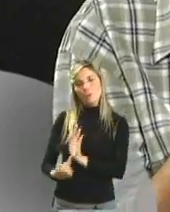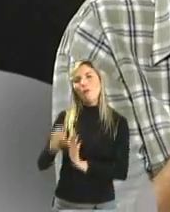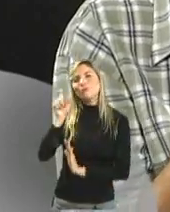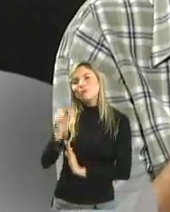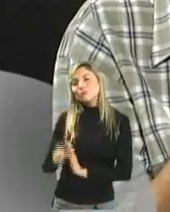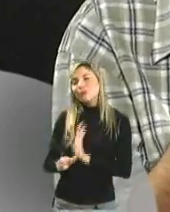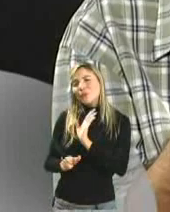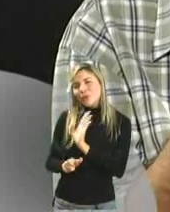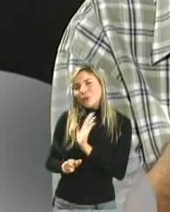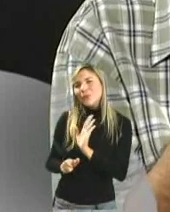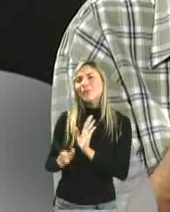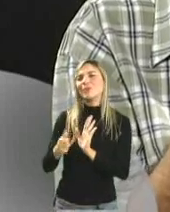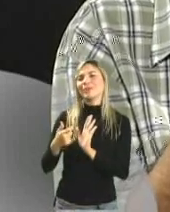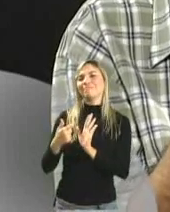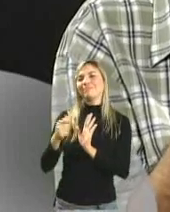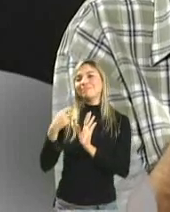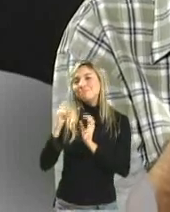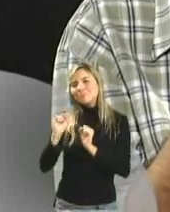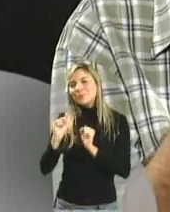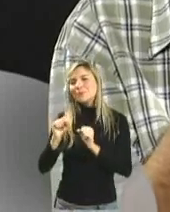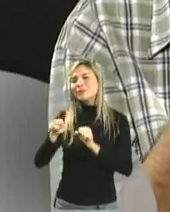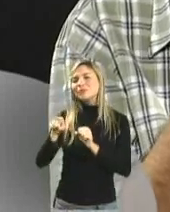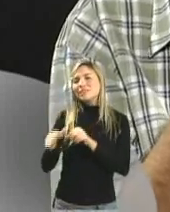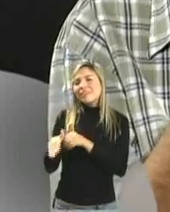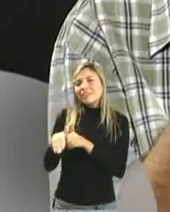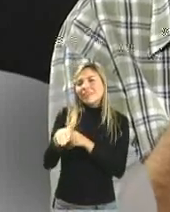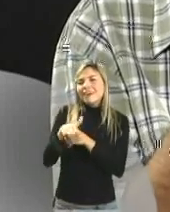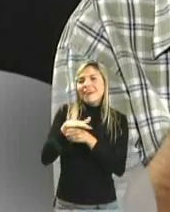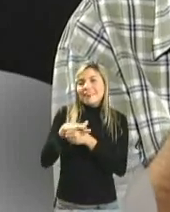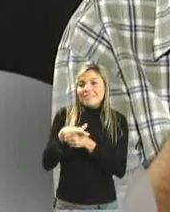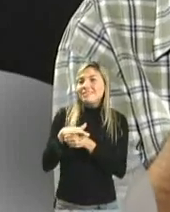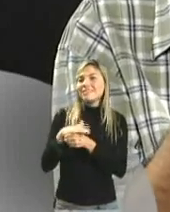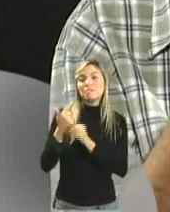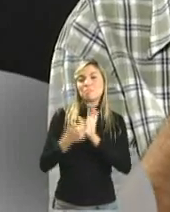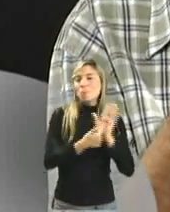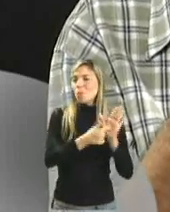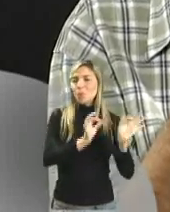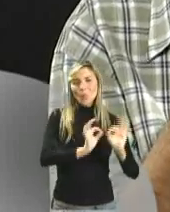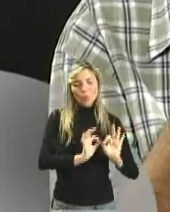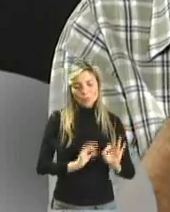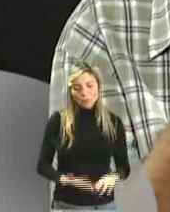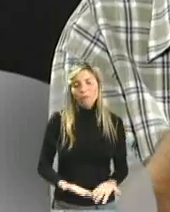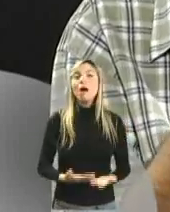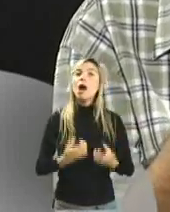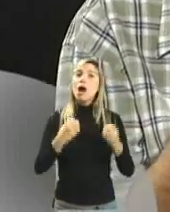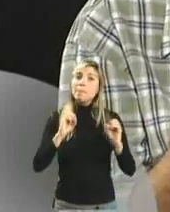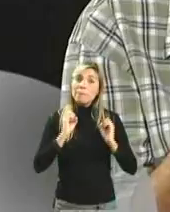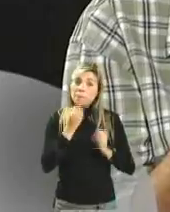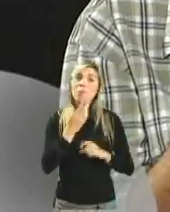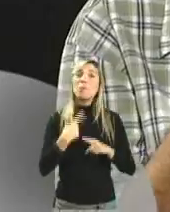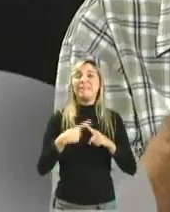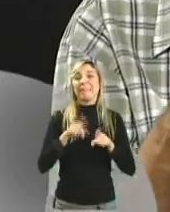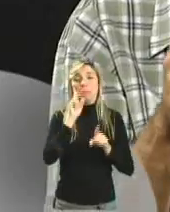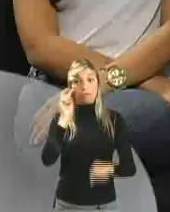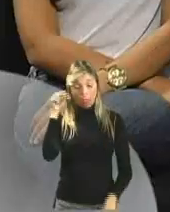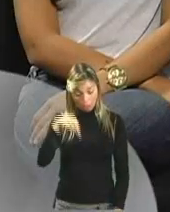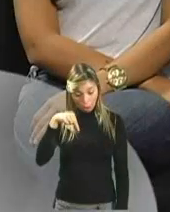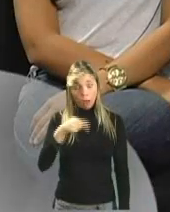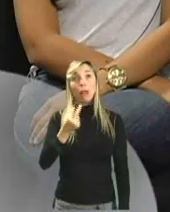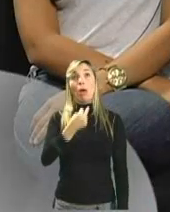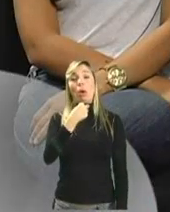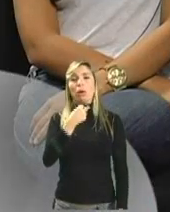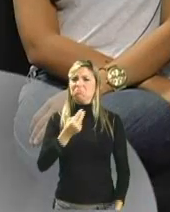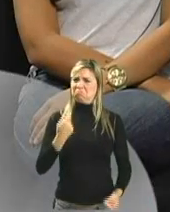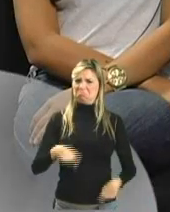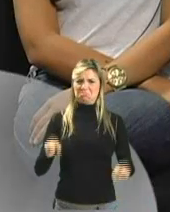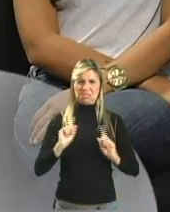esses pacientes, a esses ostomizados, que façam com que eles, de repente, desvinculem muito a